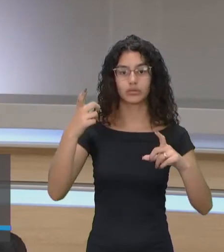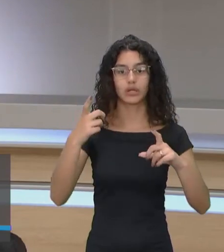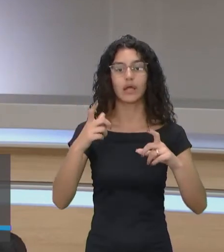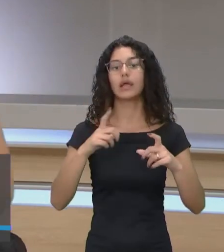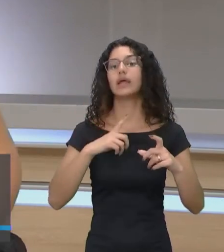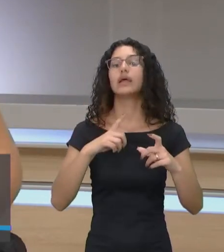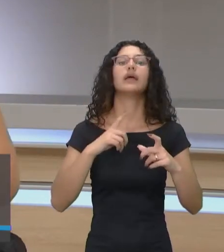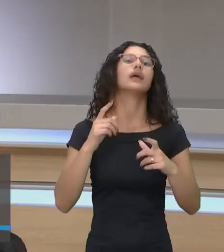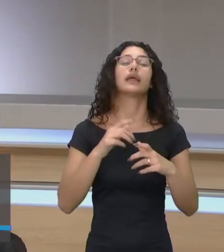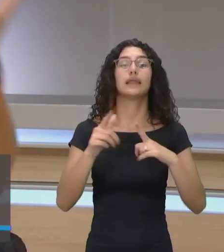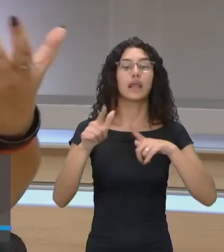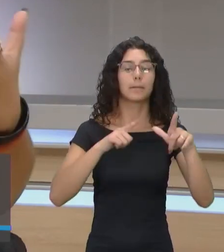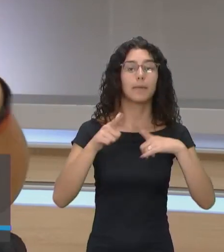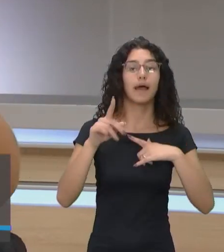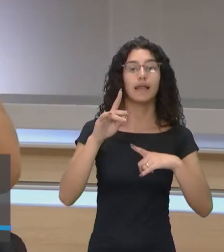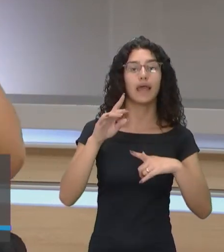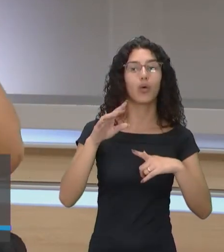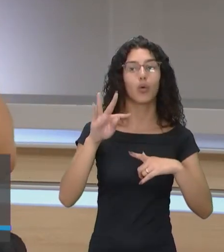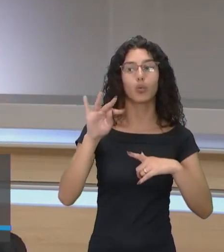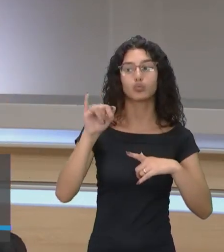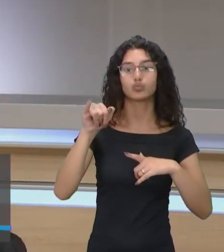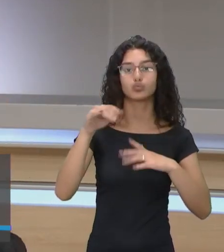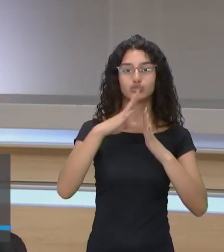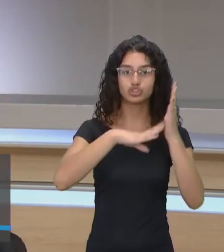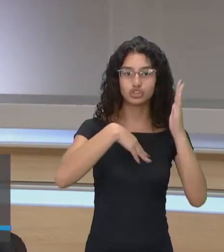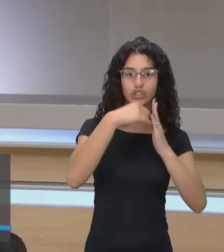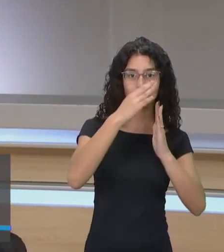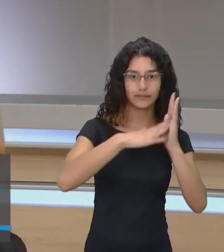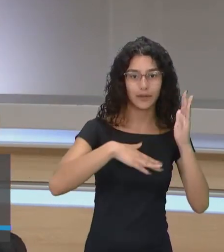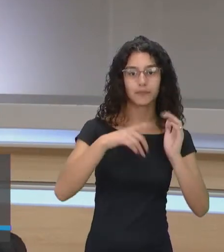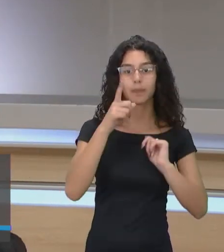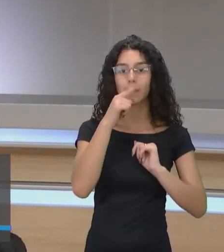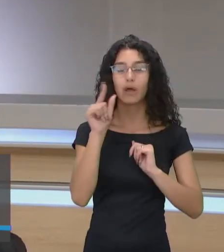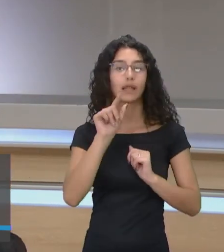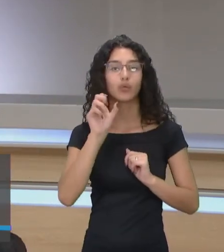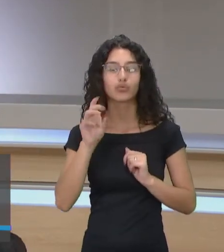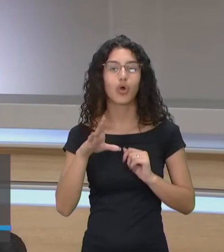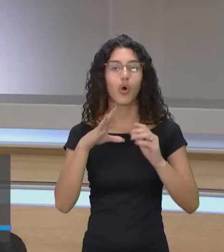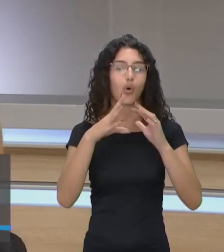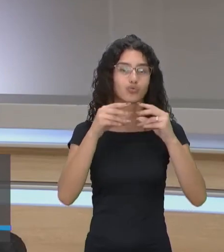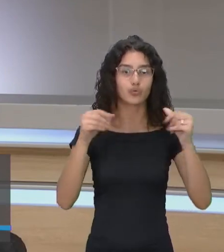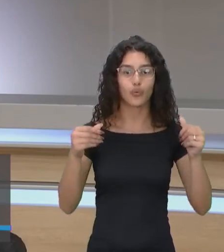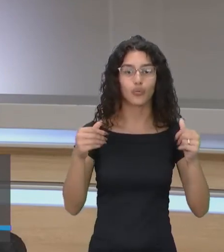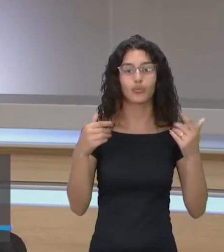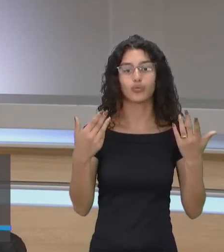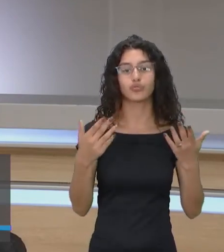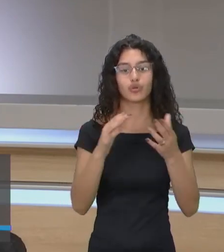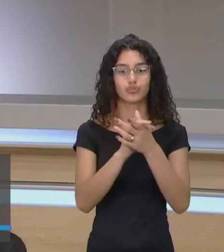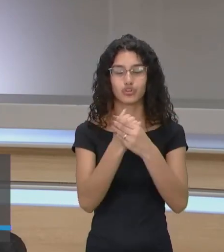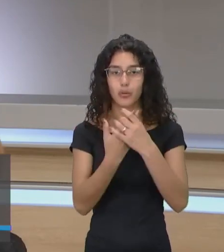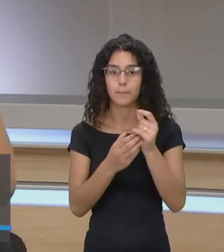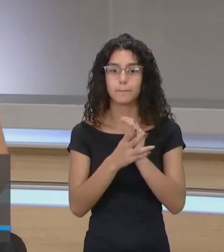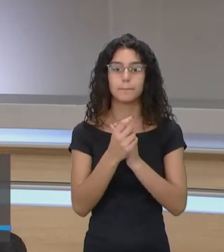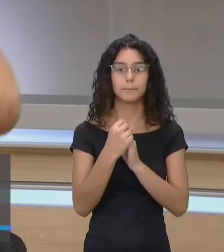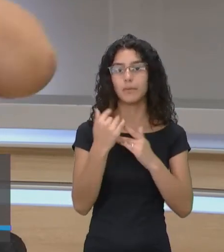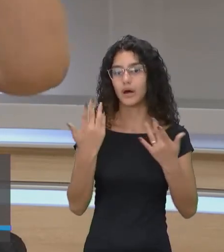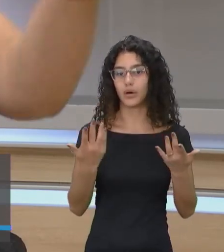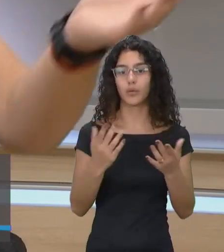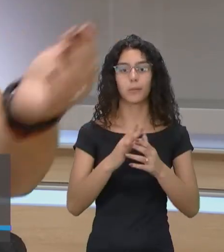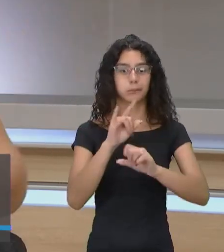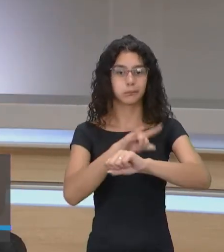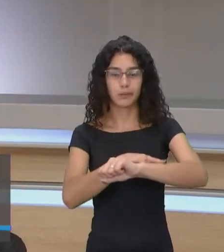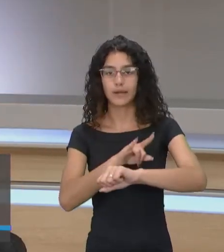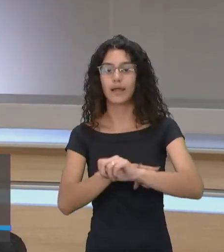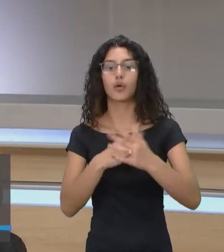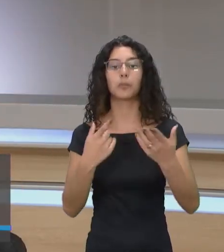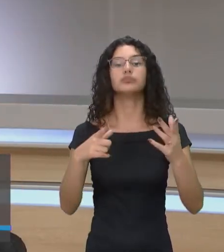com tinturaria. Então, a água ela não tá só suja de, sei lá, mão suja,